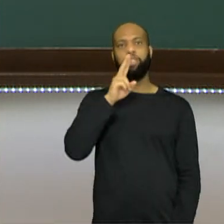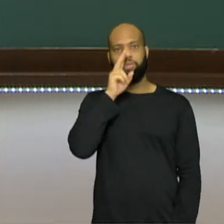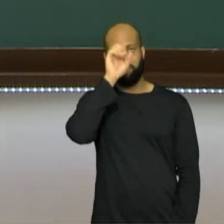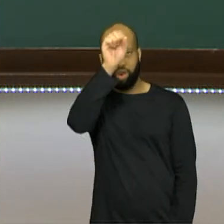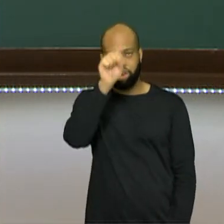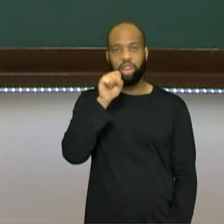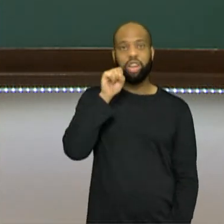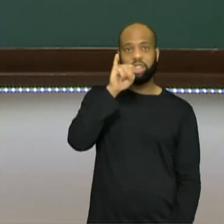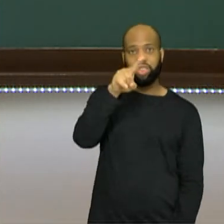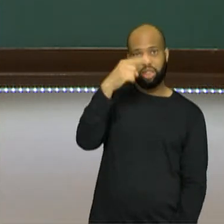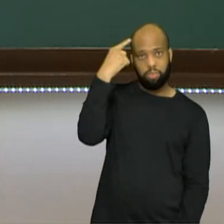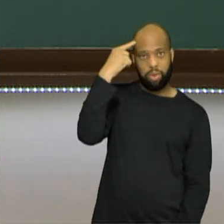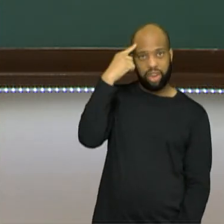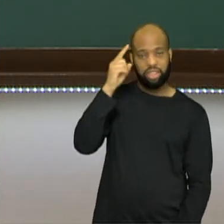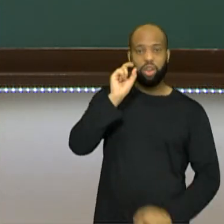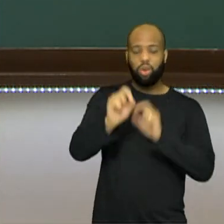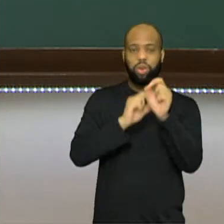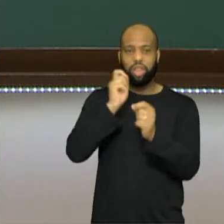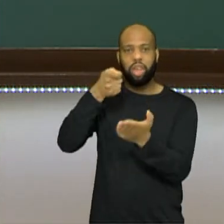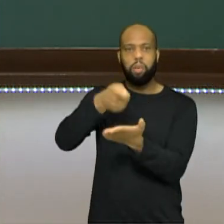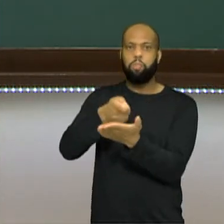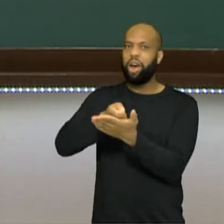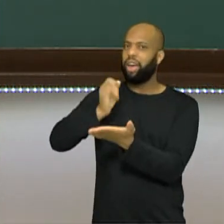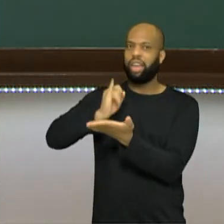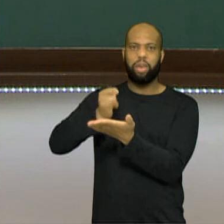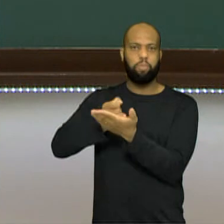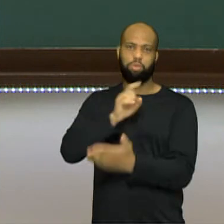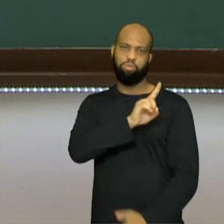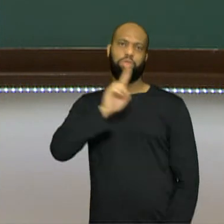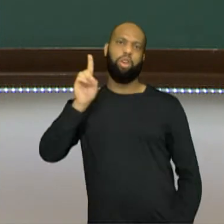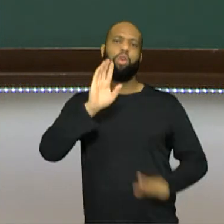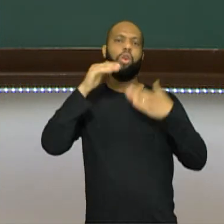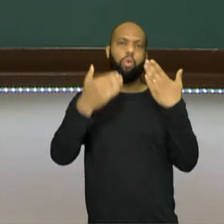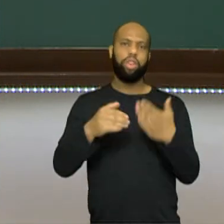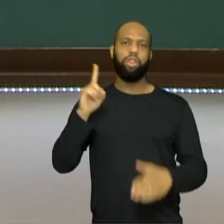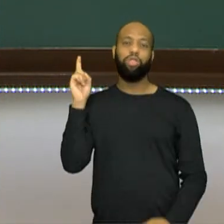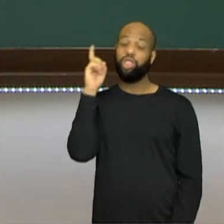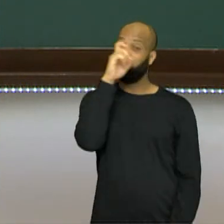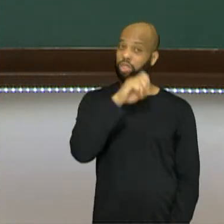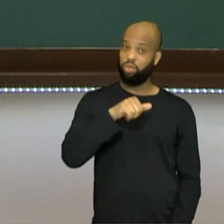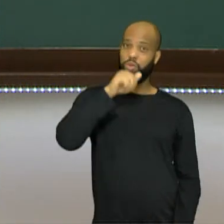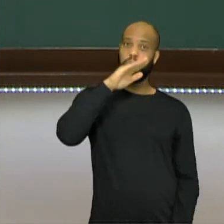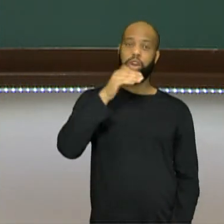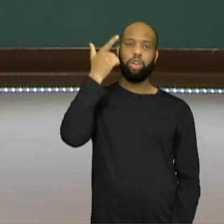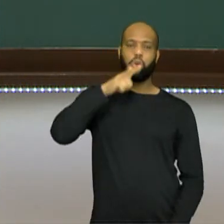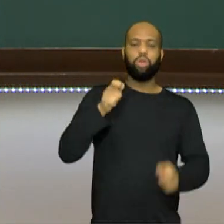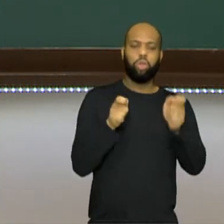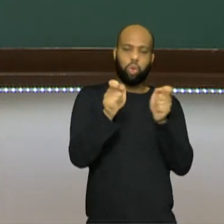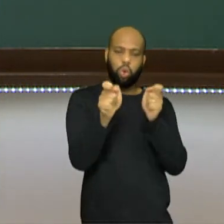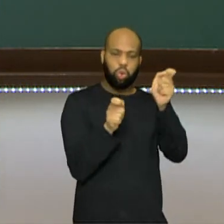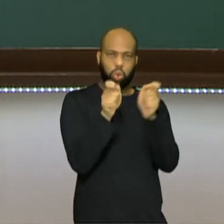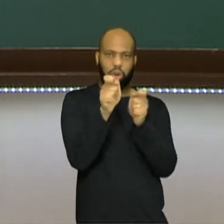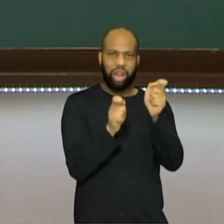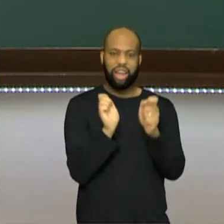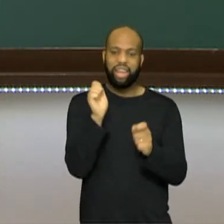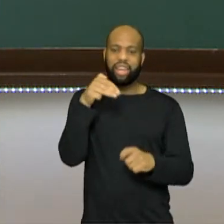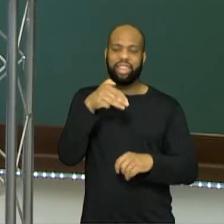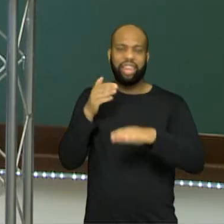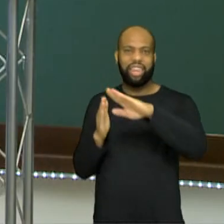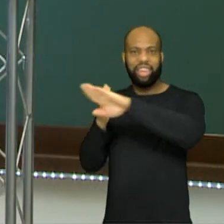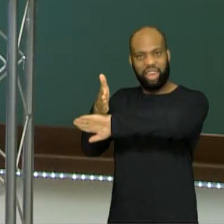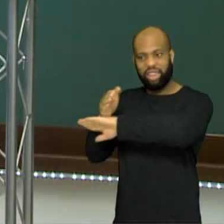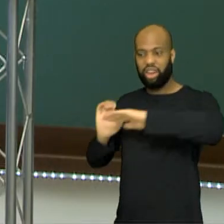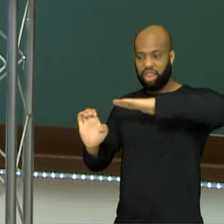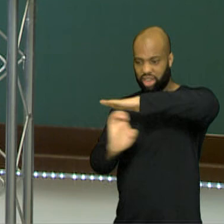paramos para pensar na isenção de impostos. Então fica muito mais difícil de controlar a entrada de